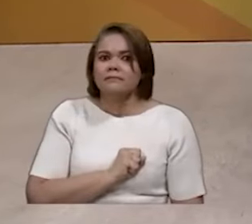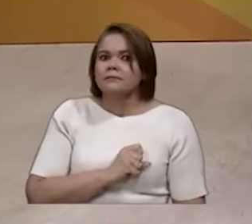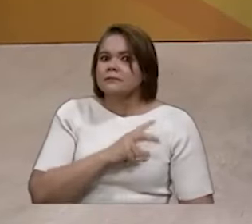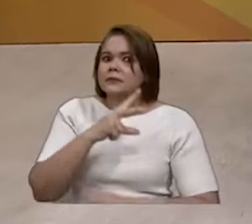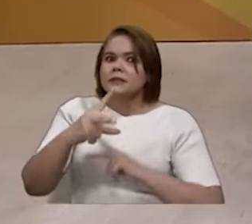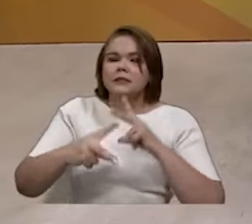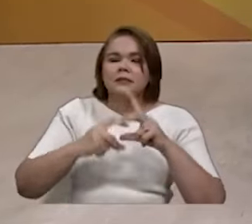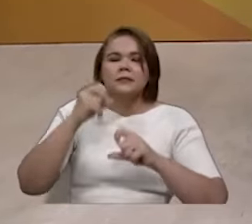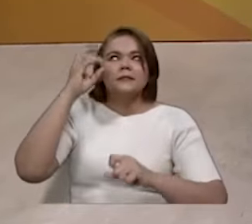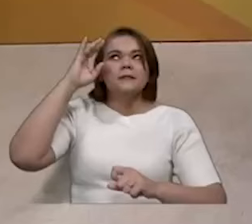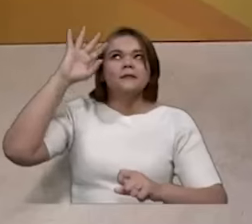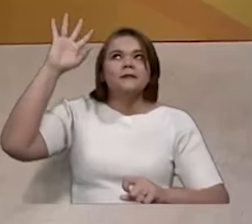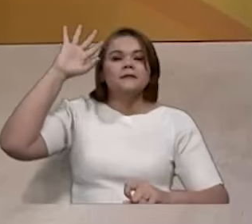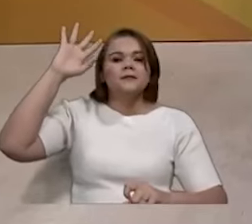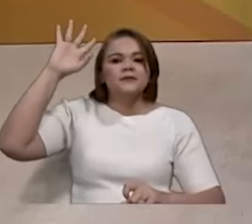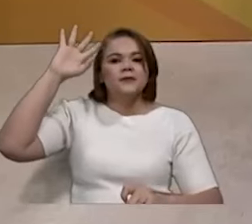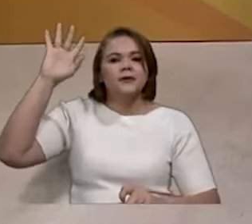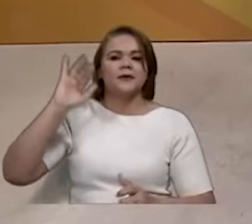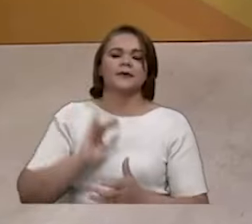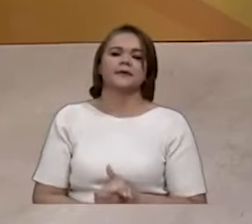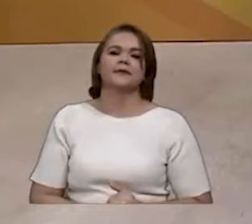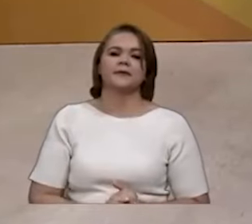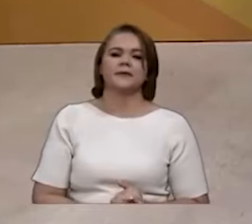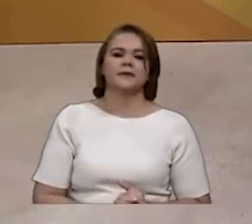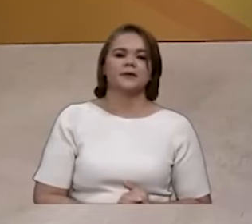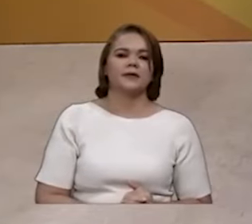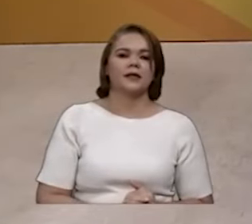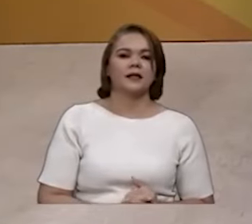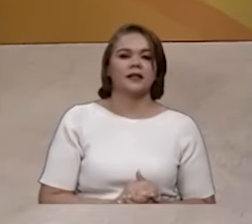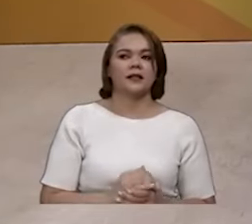gente fica sonhando, né, em realizar. Não deixa passar batido aquela